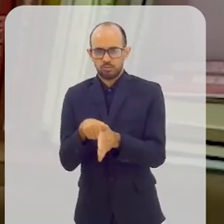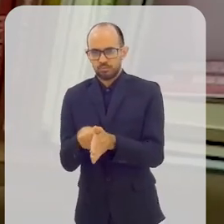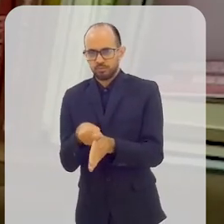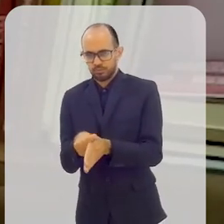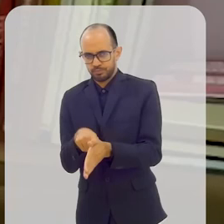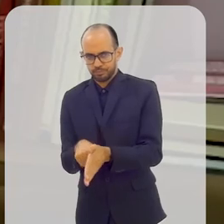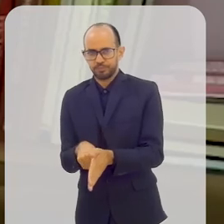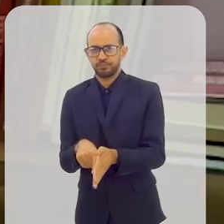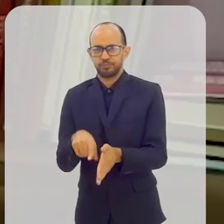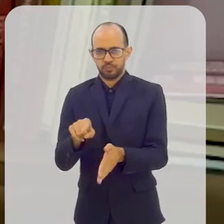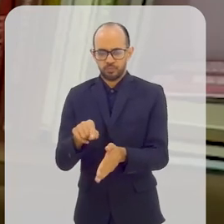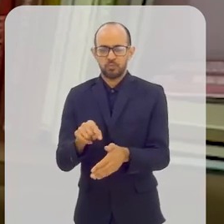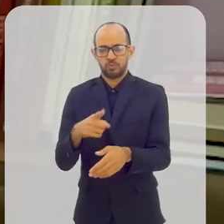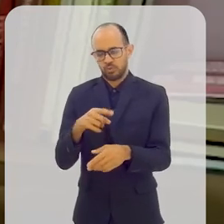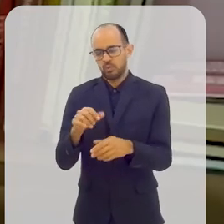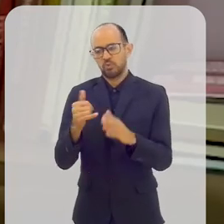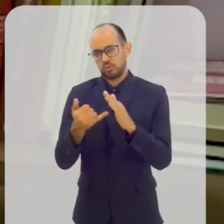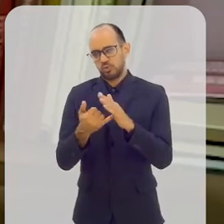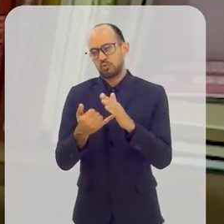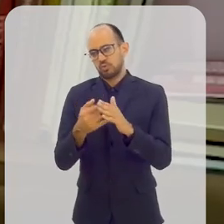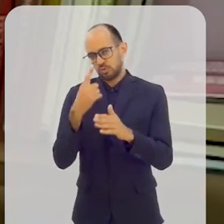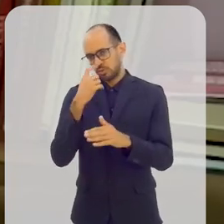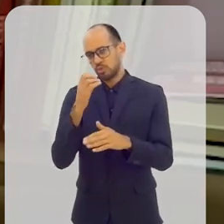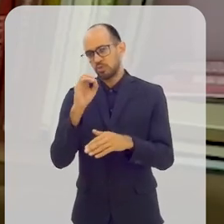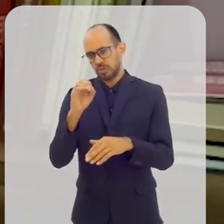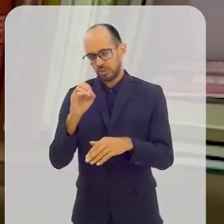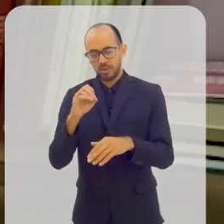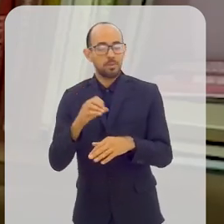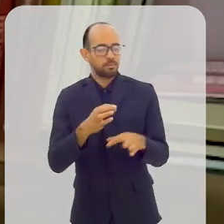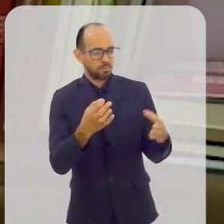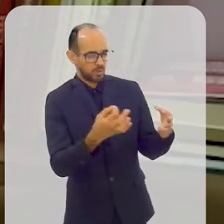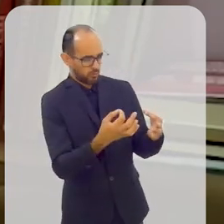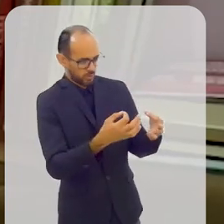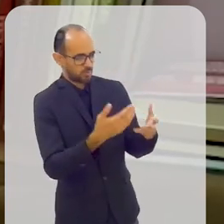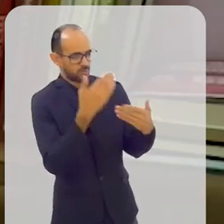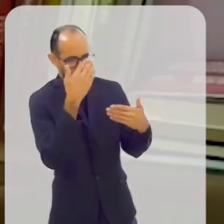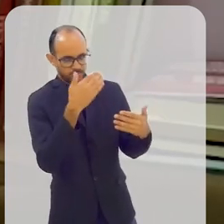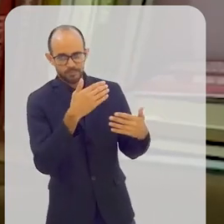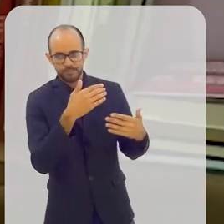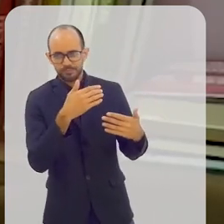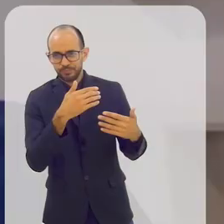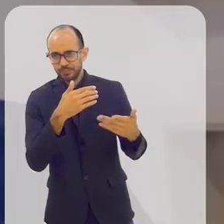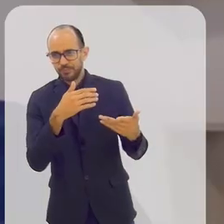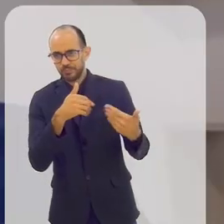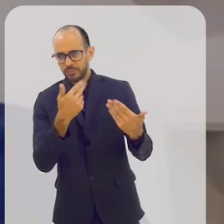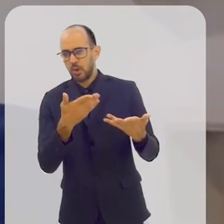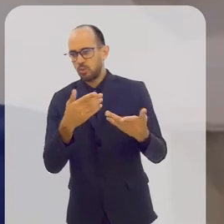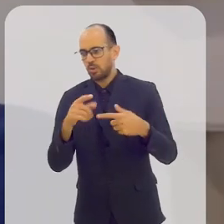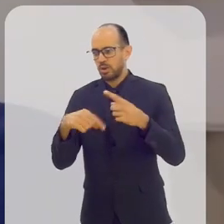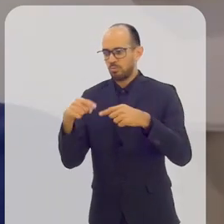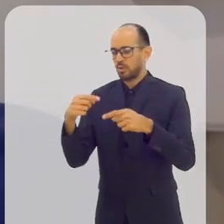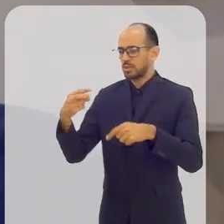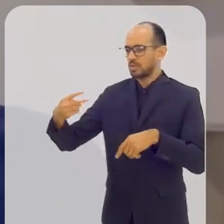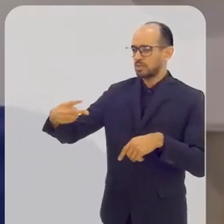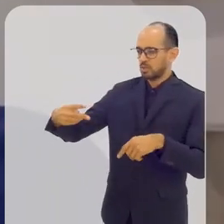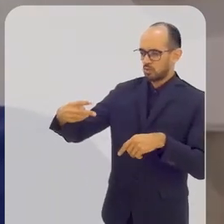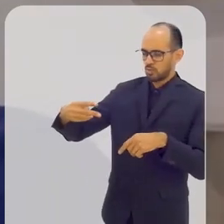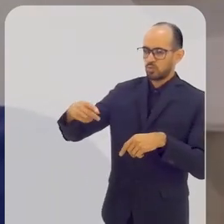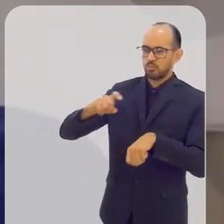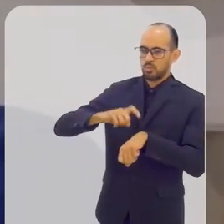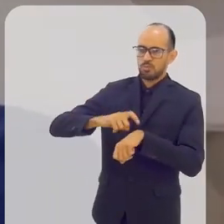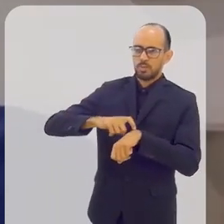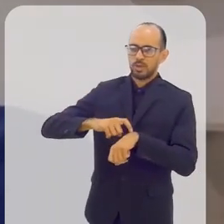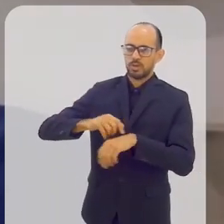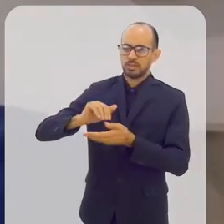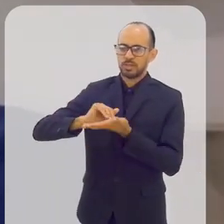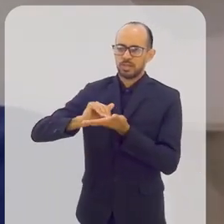consultores do Instituto Lixo Zero para trabalhar no projeto. Perfeito. Então, na segunda etapa, a